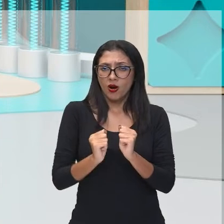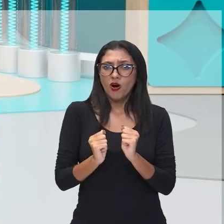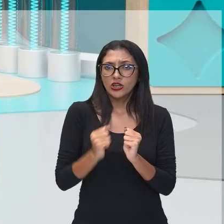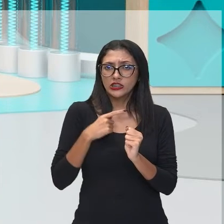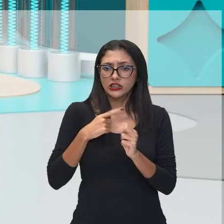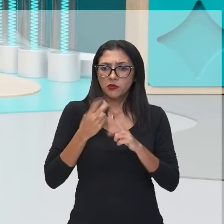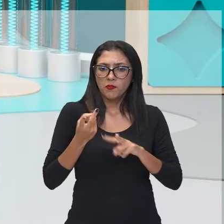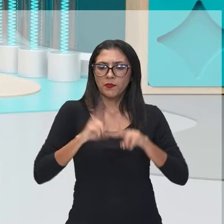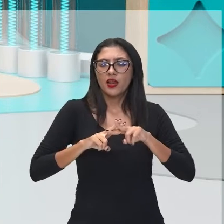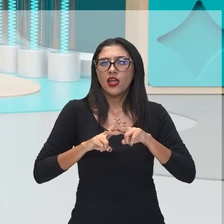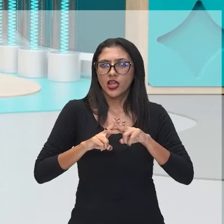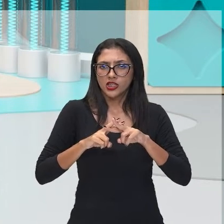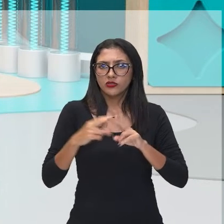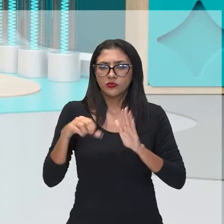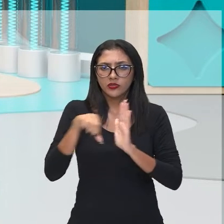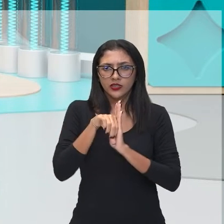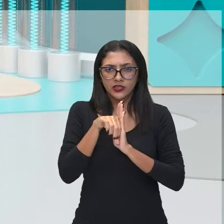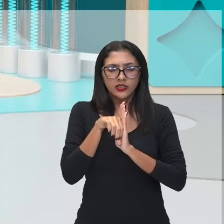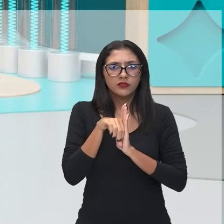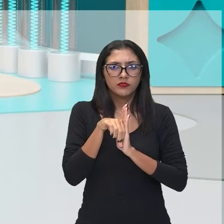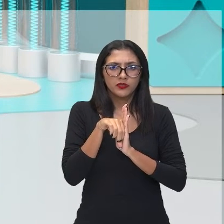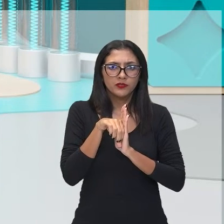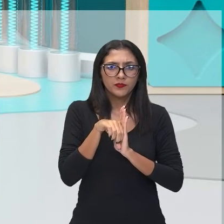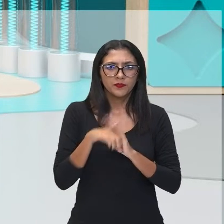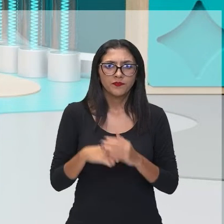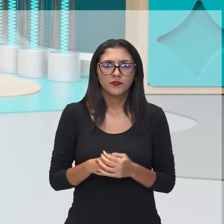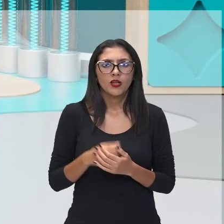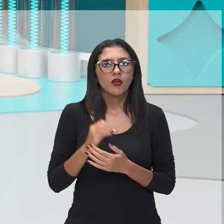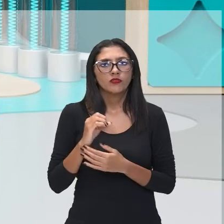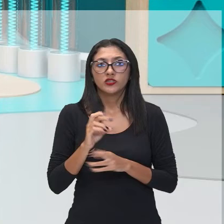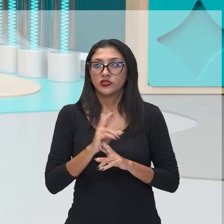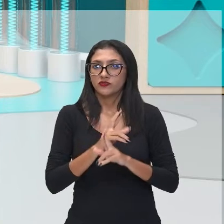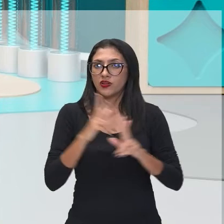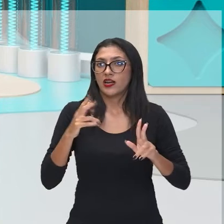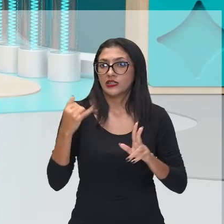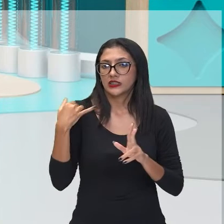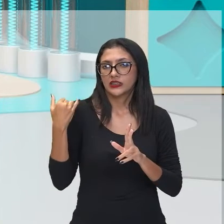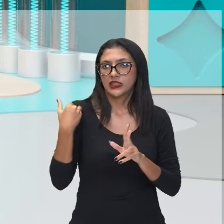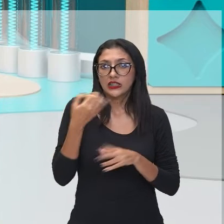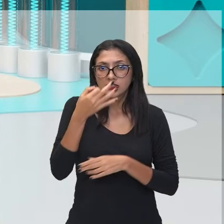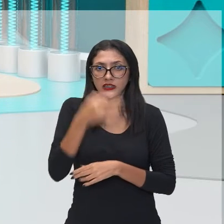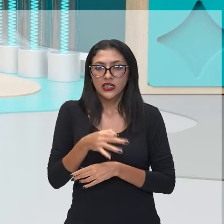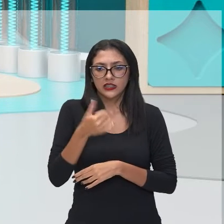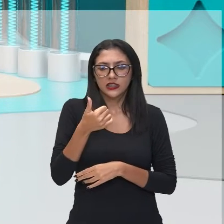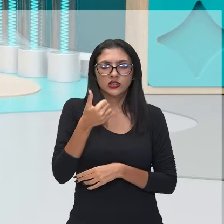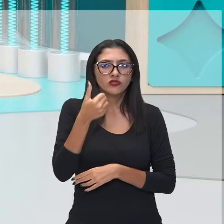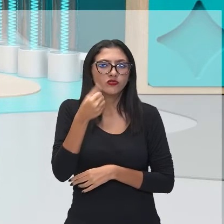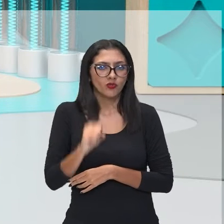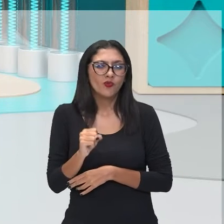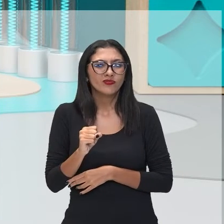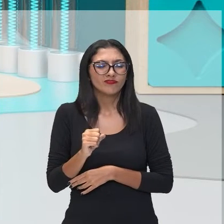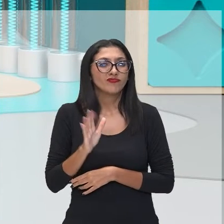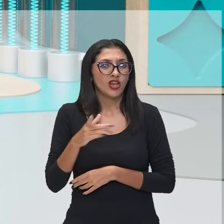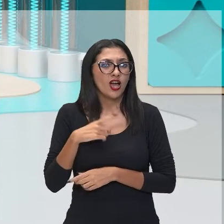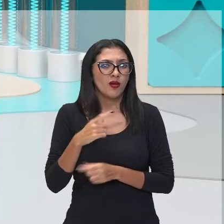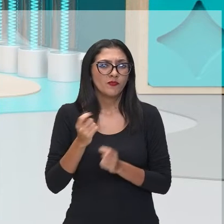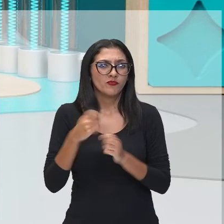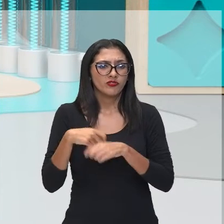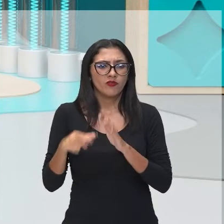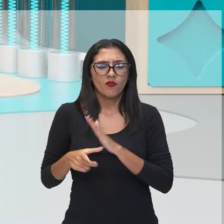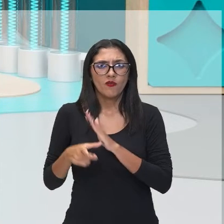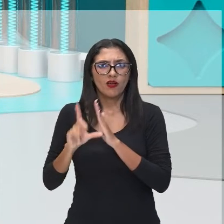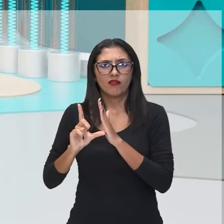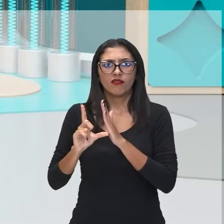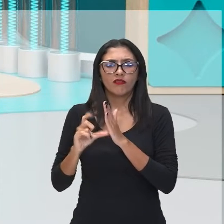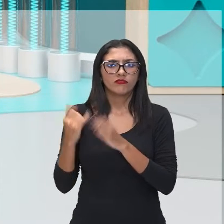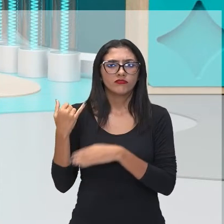16, certo? E não apenas pelos 18 anos, certo? Podendo ser punido a partir dessa idade, de forma severa,